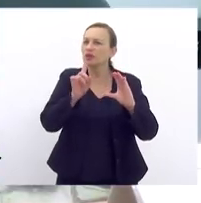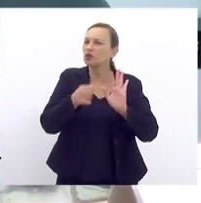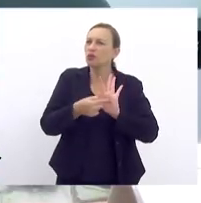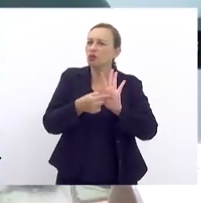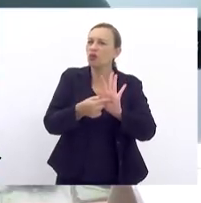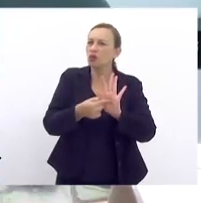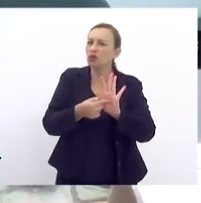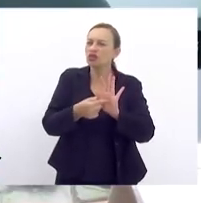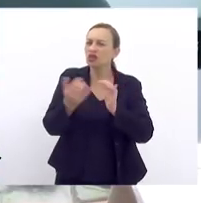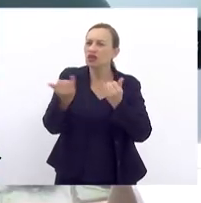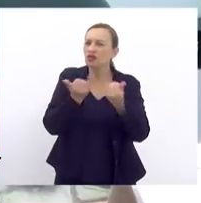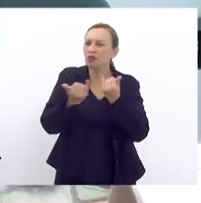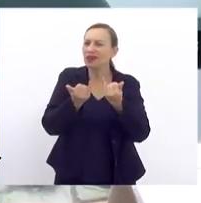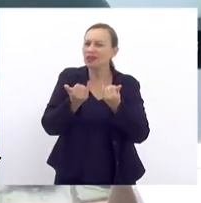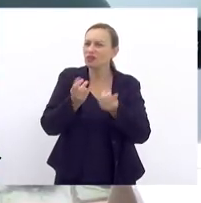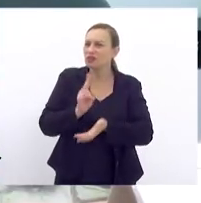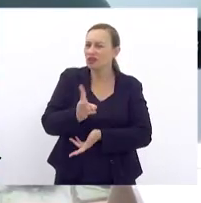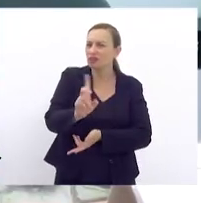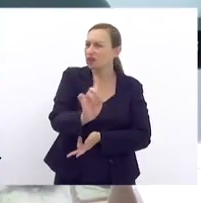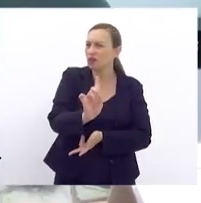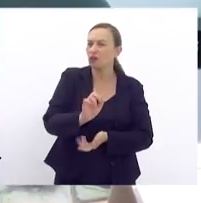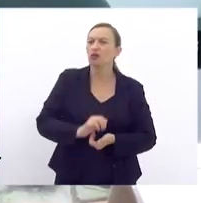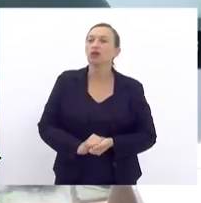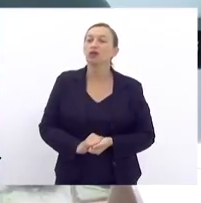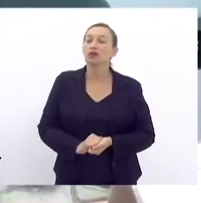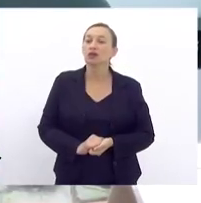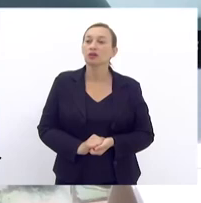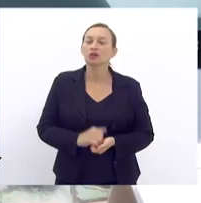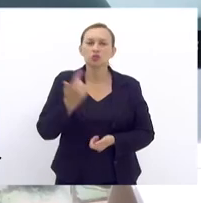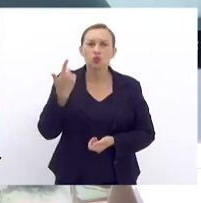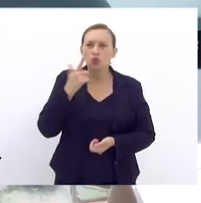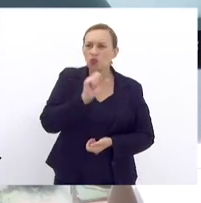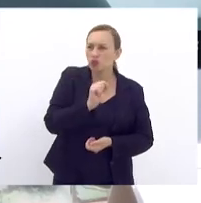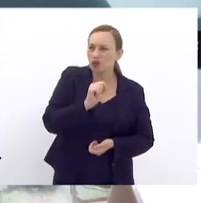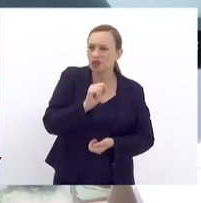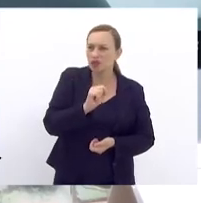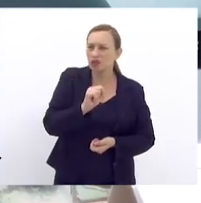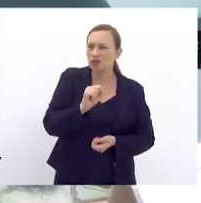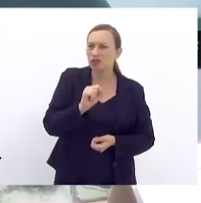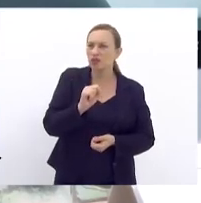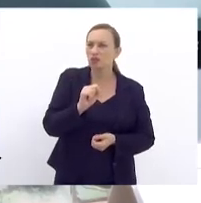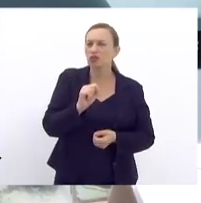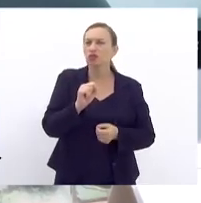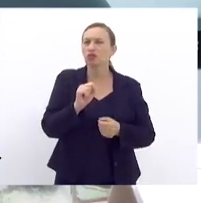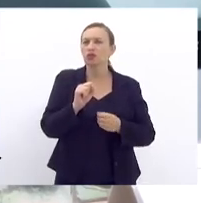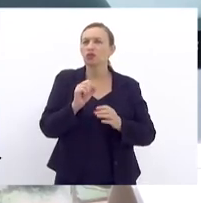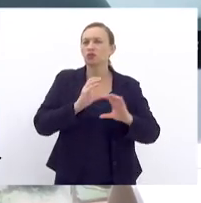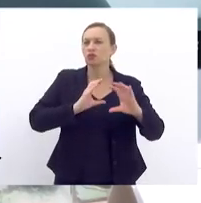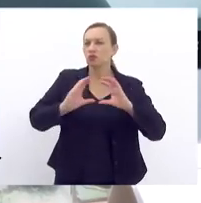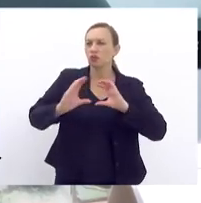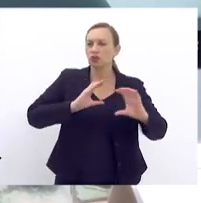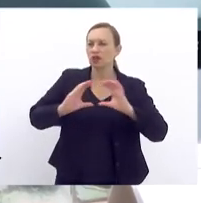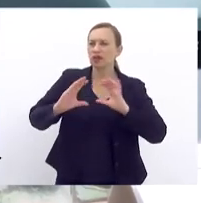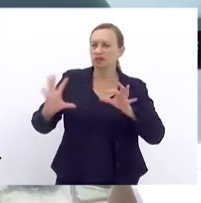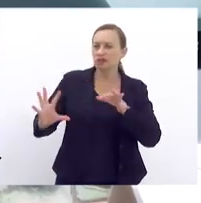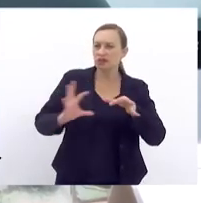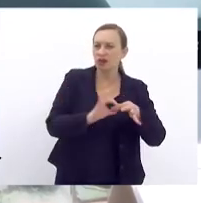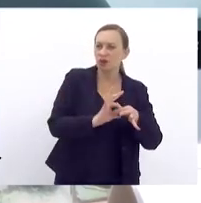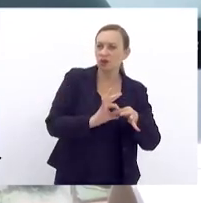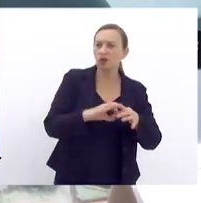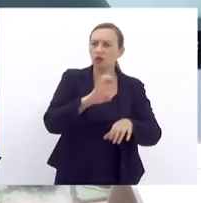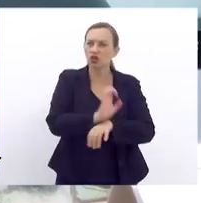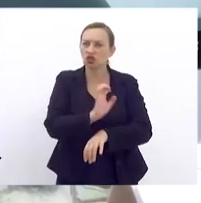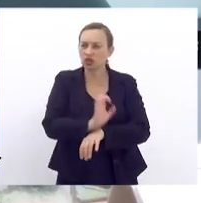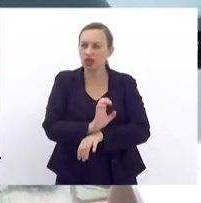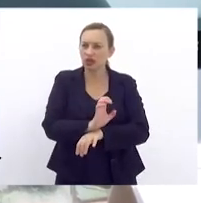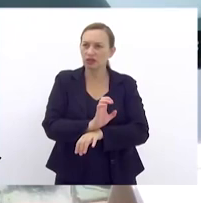sempre a mesma informação estáticamente a gente consegue fazer um canal de comunicação do estado com aquela pessoa através da leitura